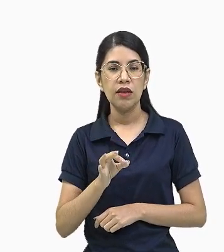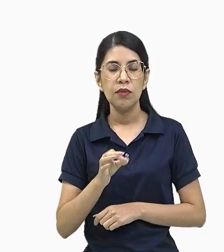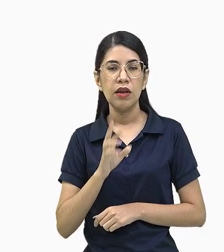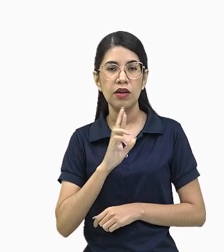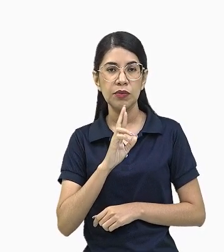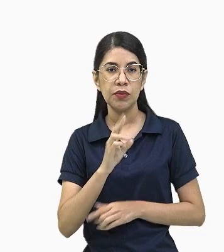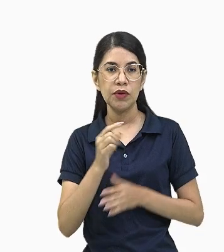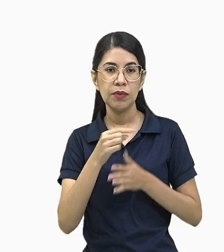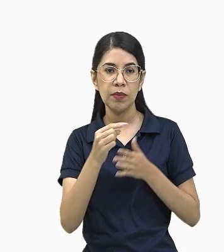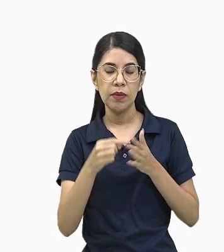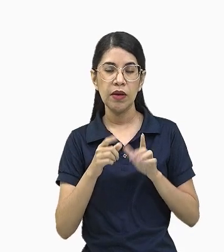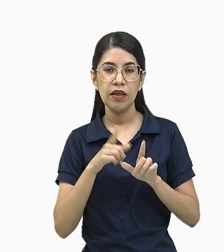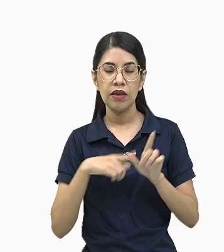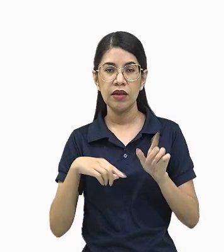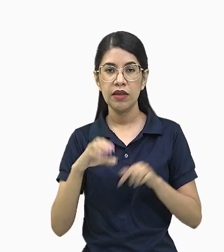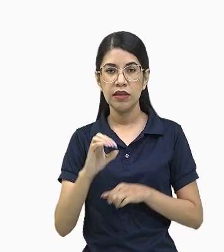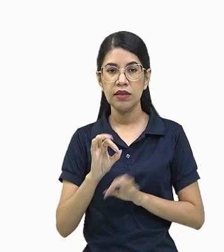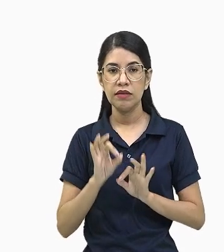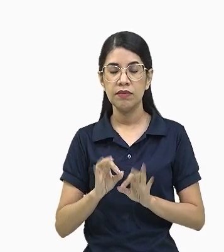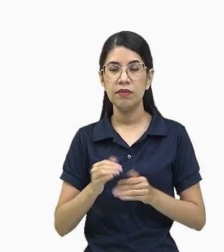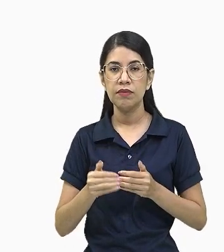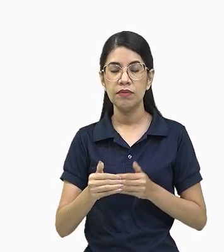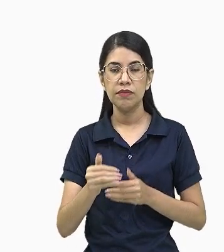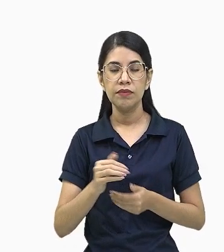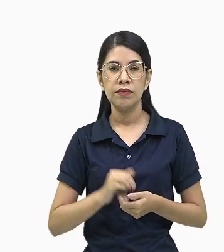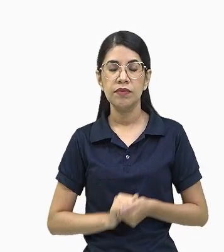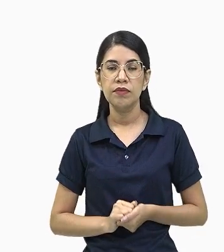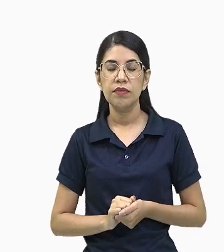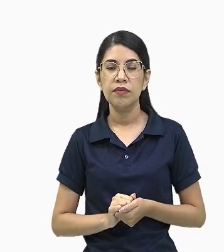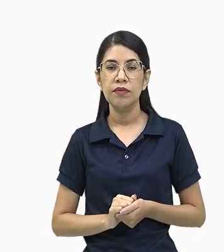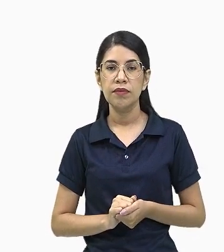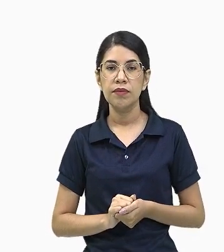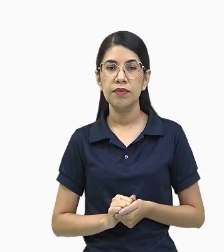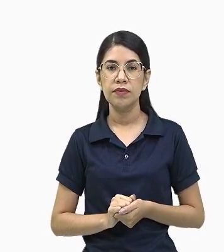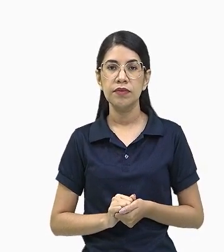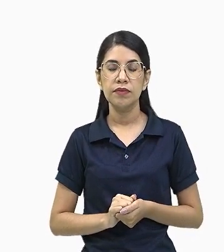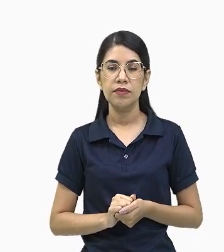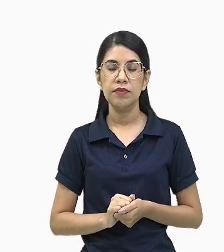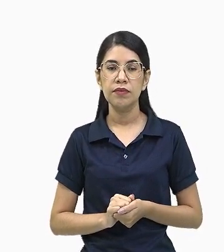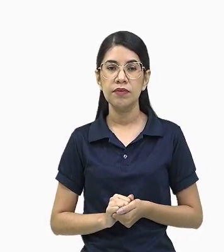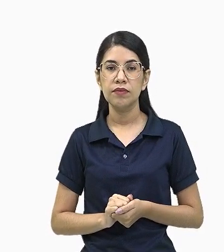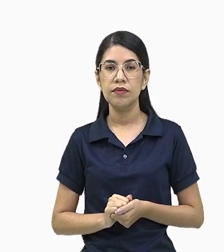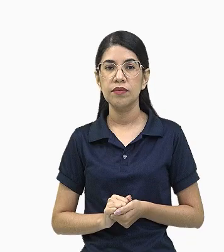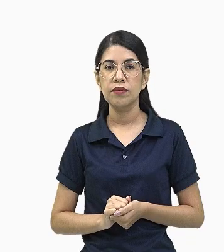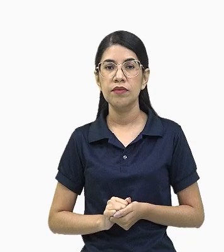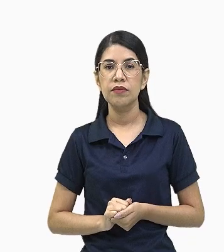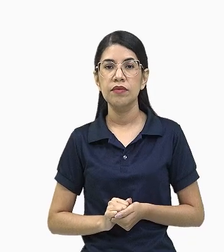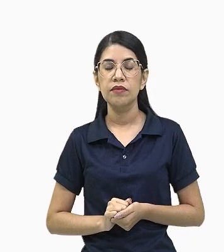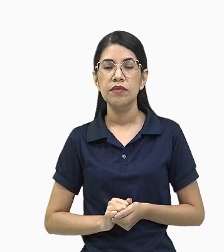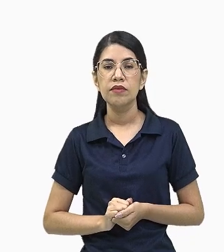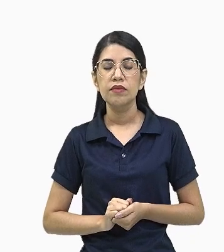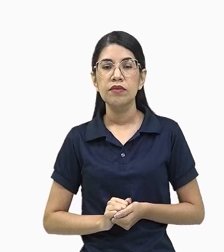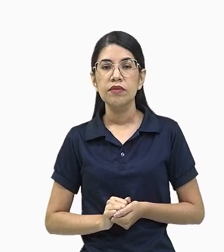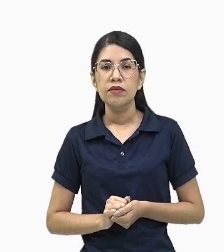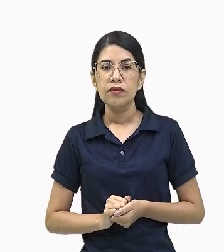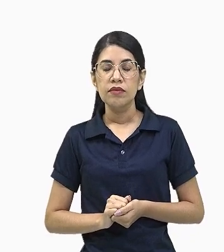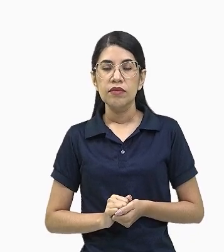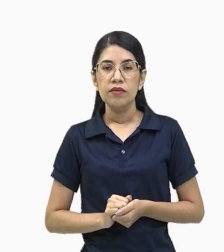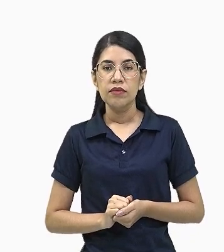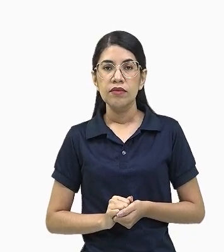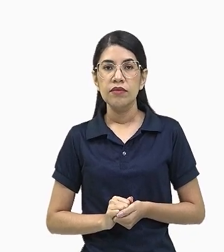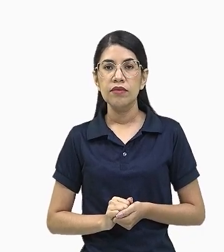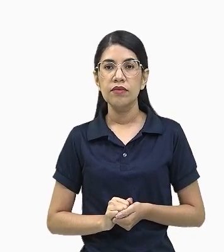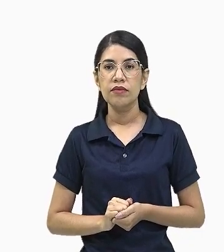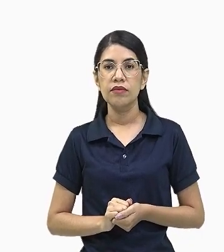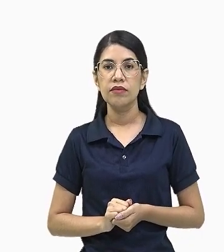você escolheu a resposta correta. Vamos para a question number 2. Choose the correct sentence in the past